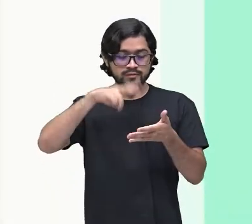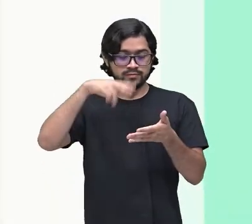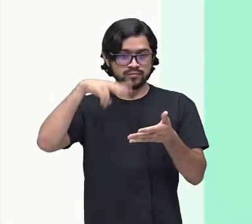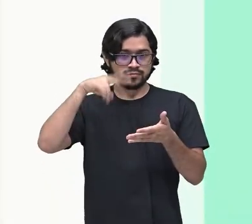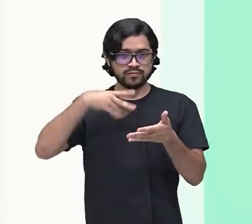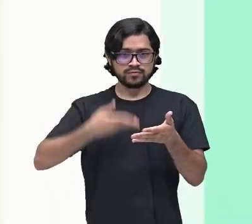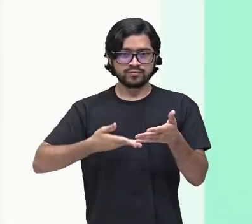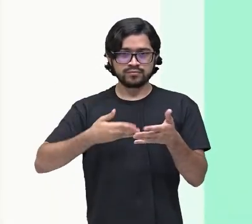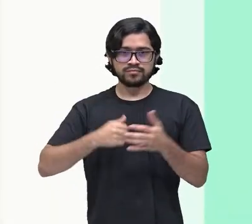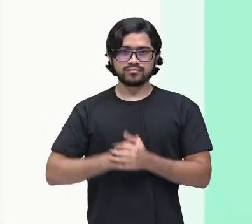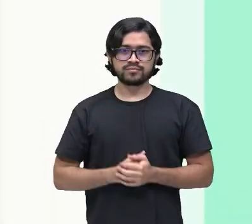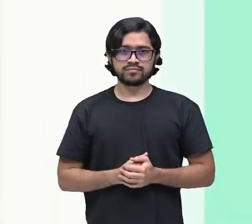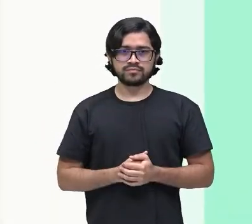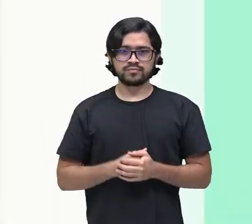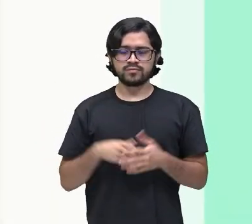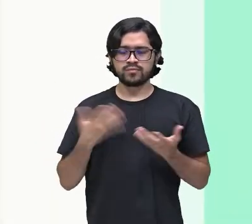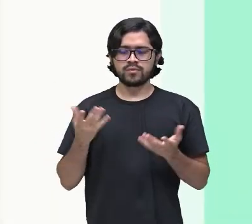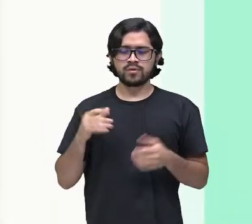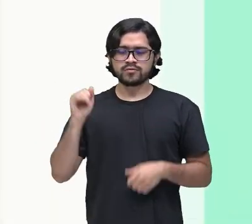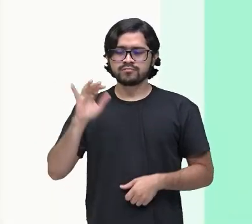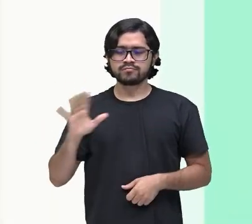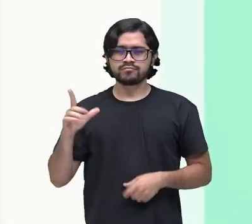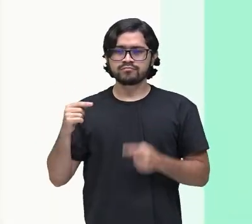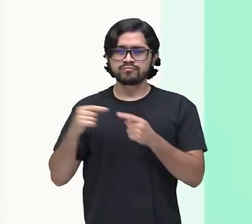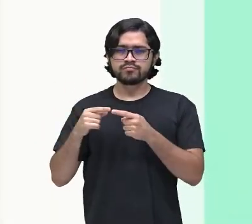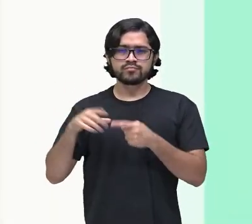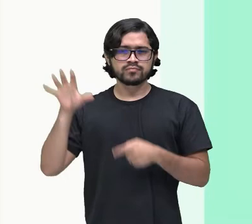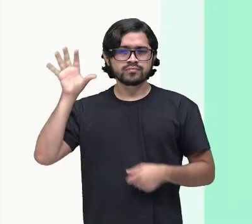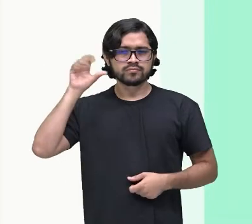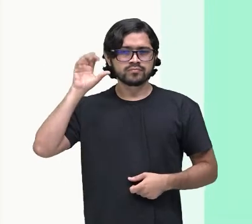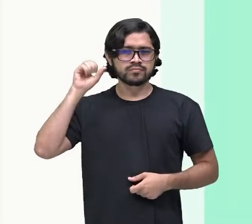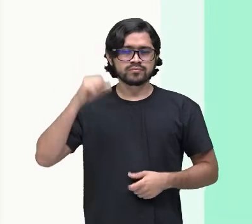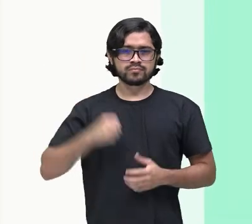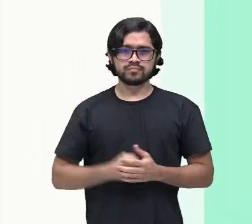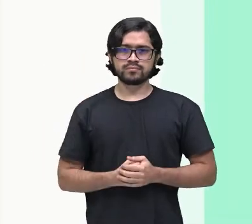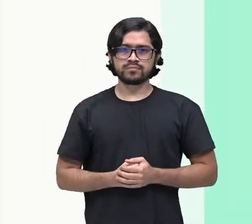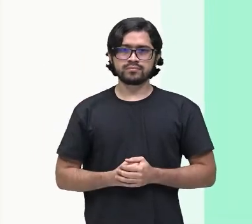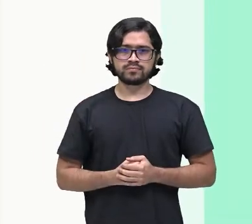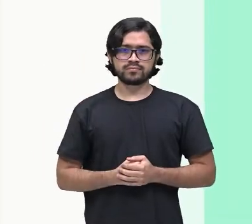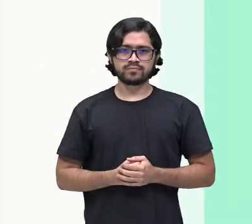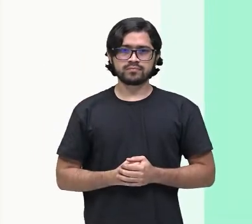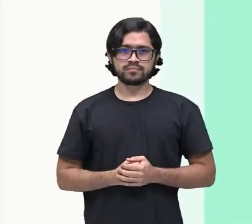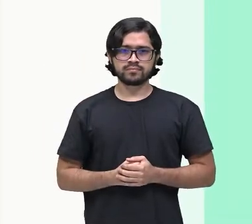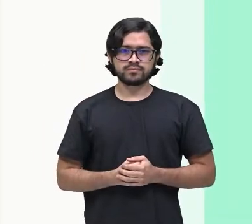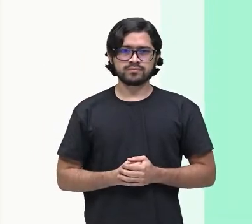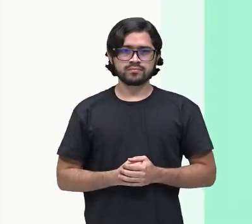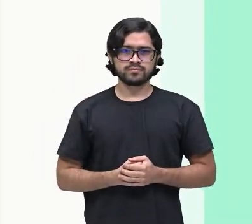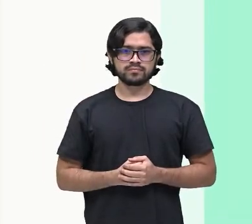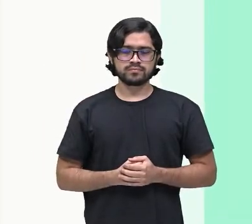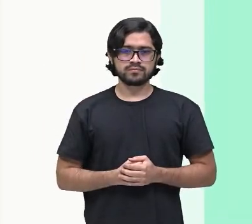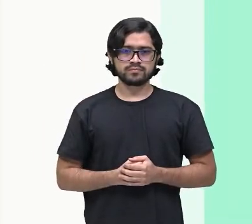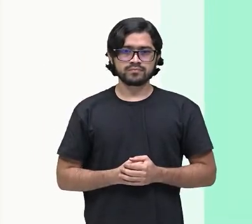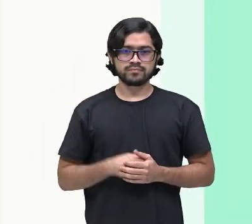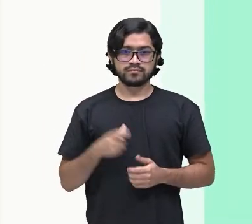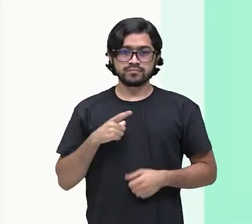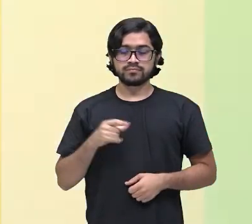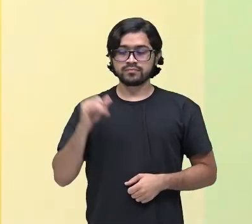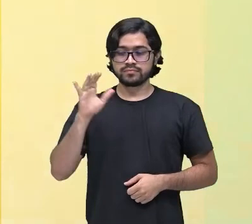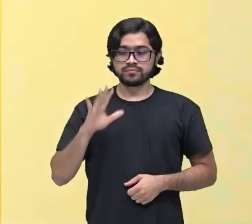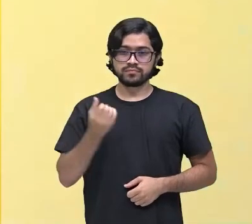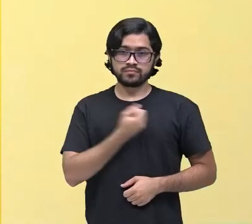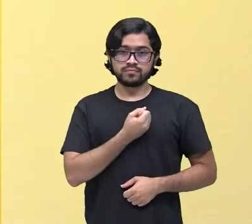Qual das imagens eu posso ouvir representando aí a audição? Nós temos a imagem de número 2,